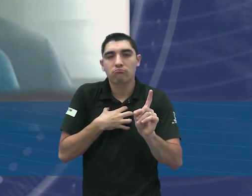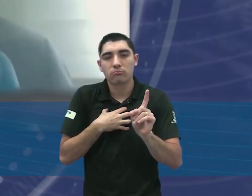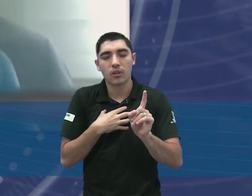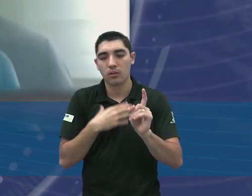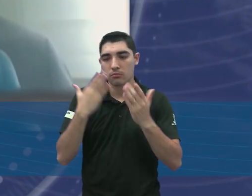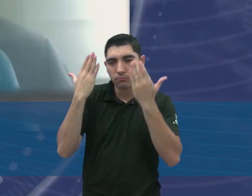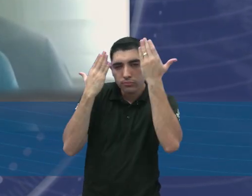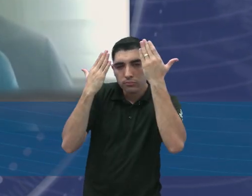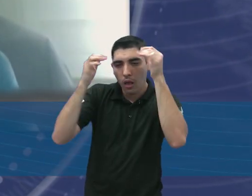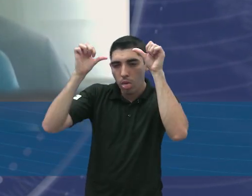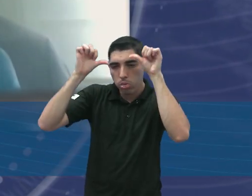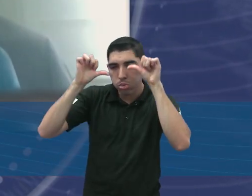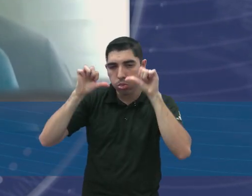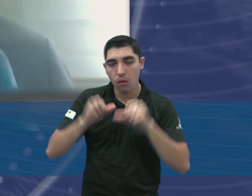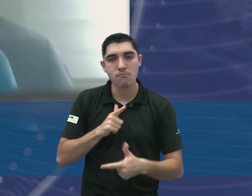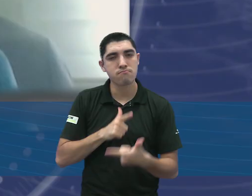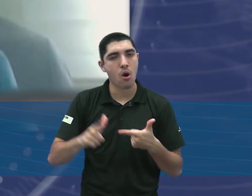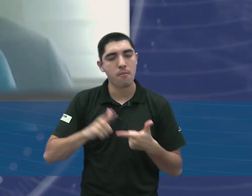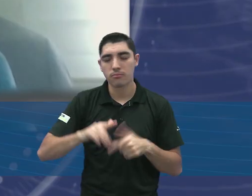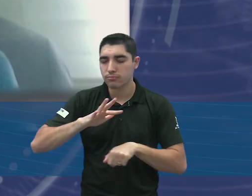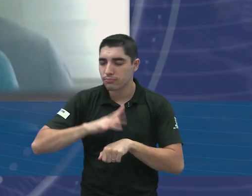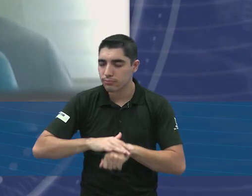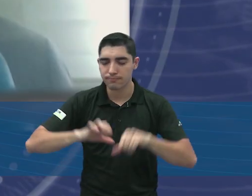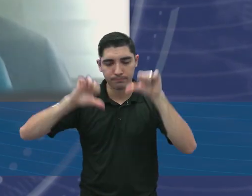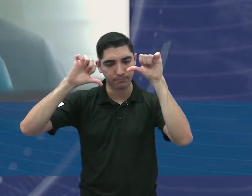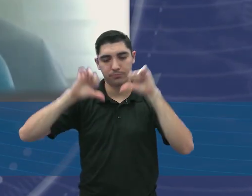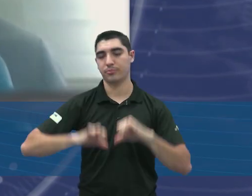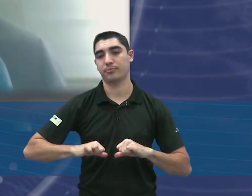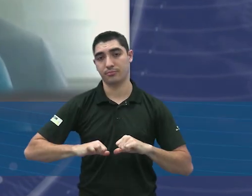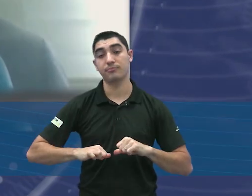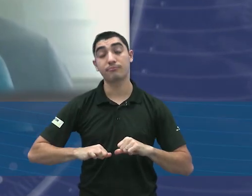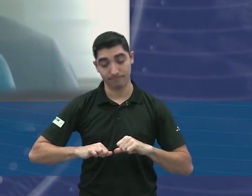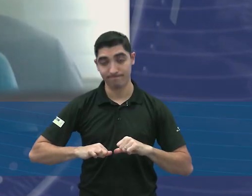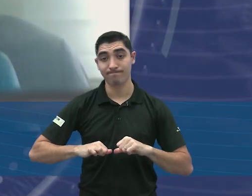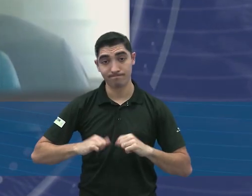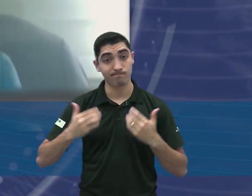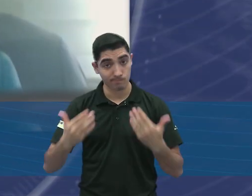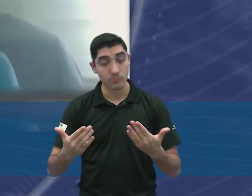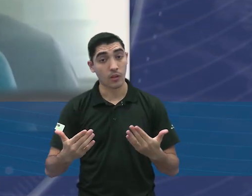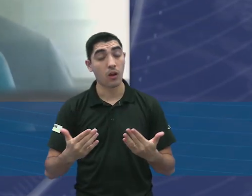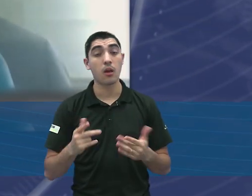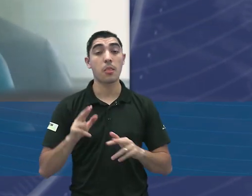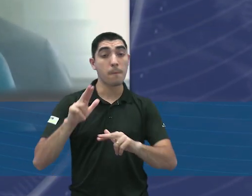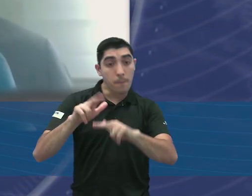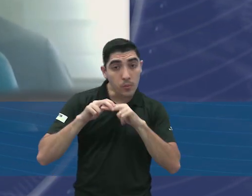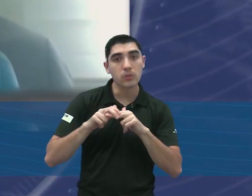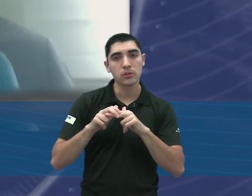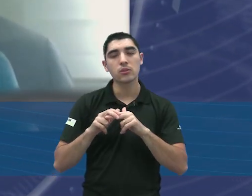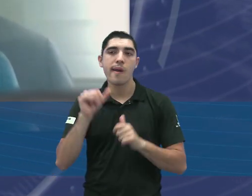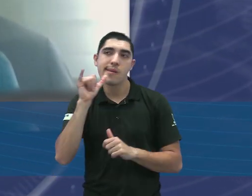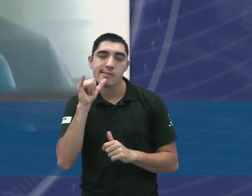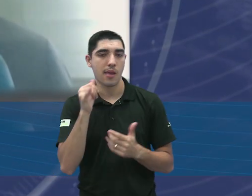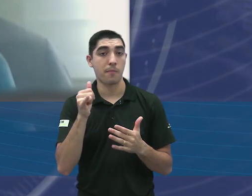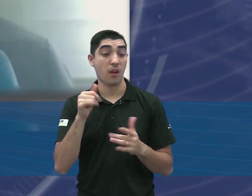danos psicológicos, mentais, e com isso vai acarretar também os danos psicológicos, que é muito comum que quando vai entrar com